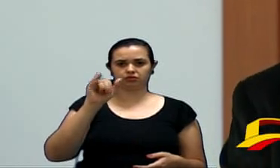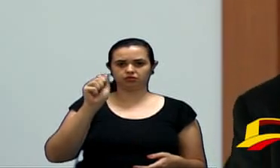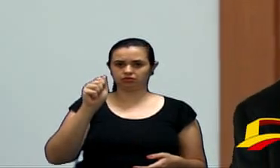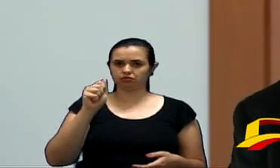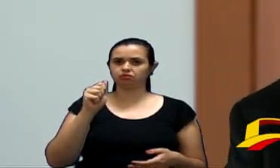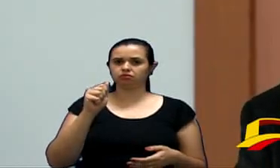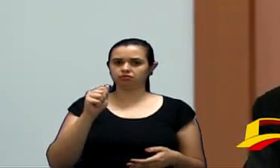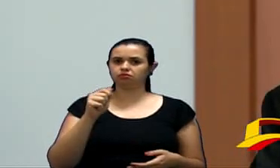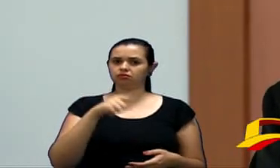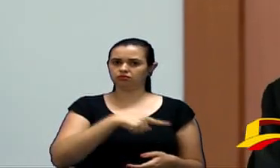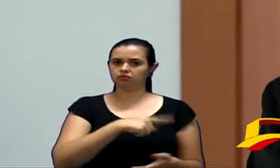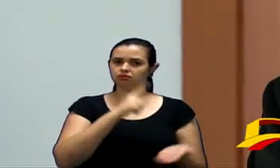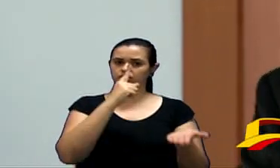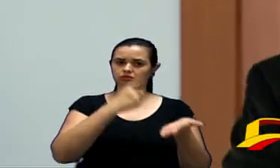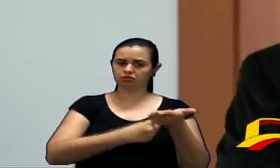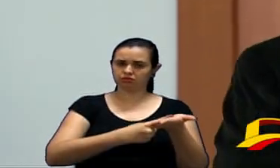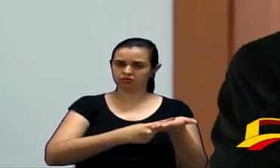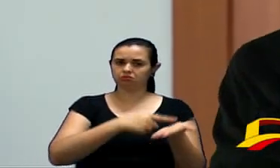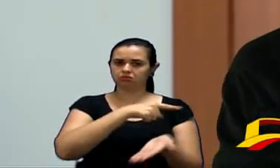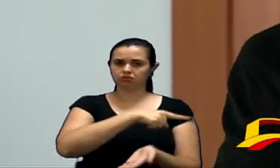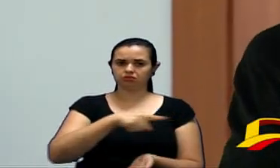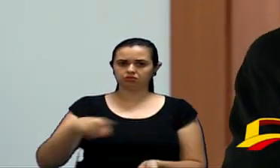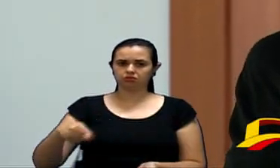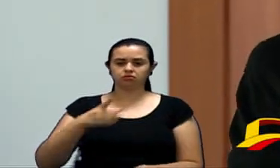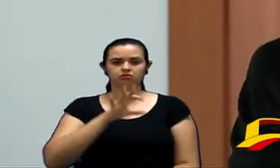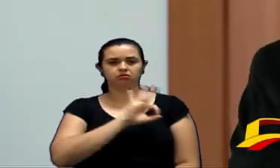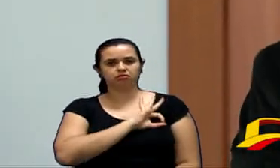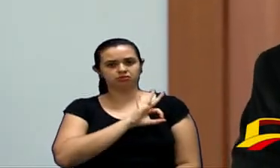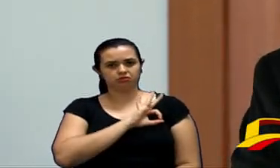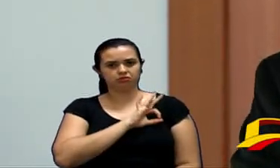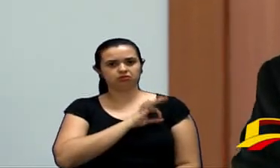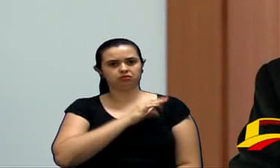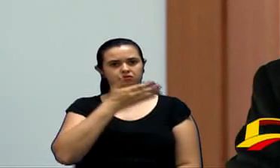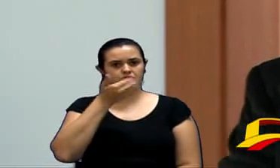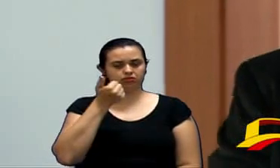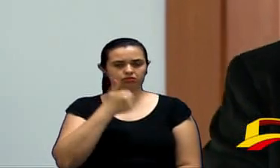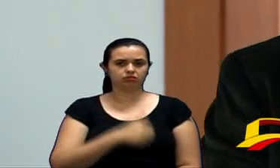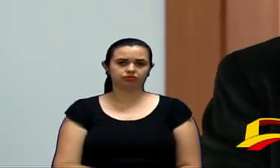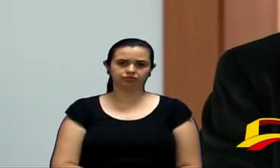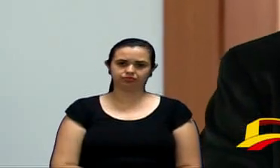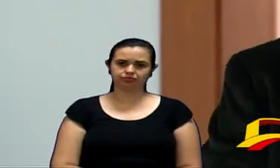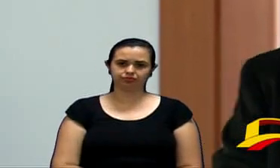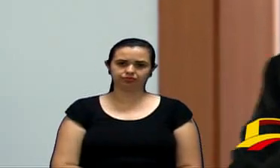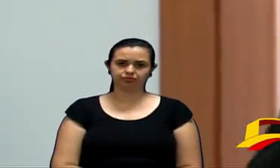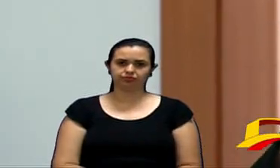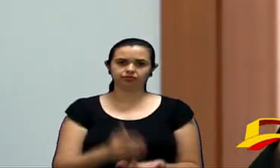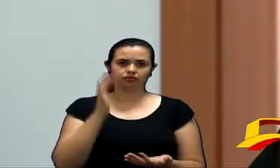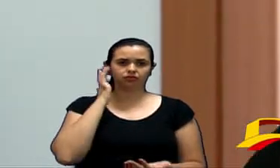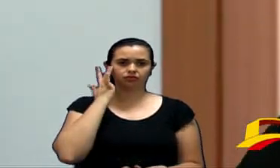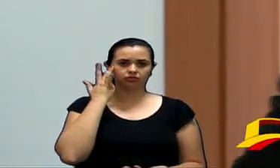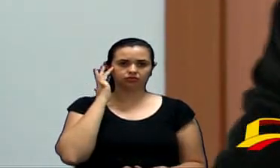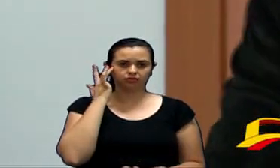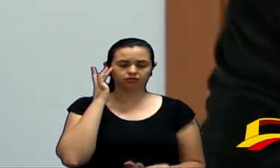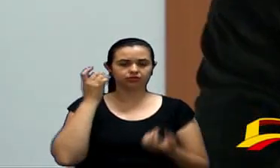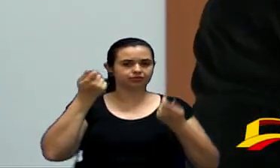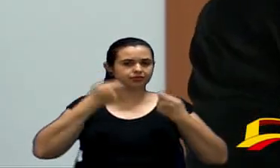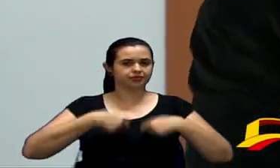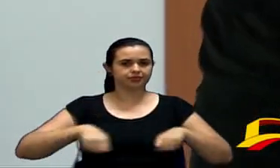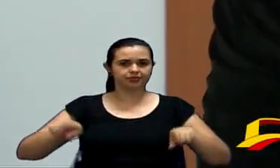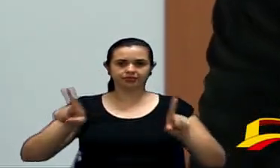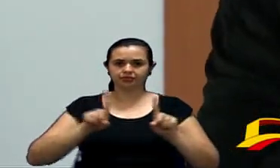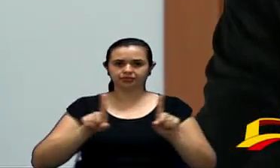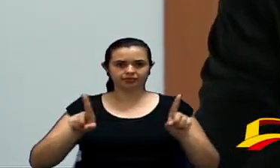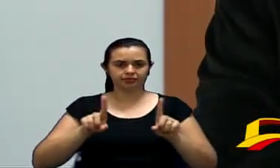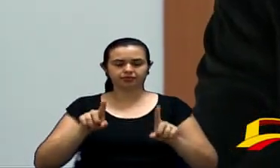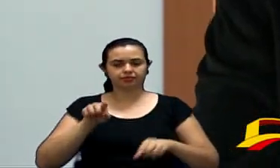que se os policiais militares tivessem uma condição melhor, eles não precisariam estar passando por isso, de repente fazer um bico numa casa